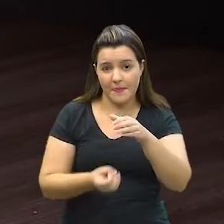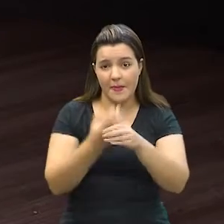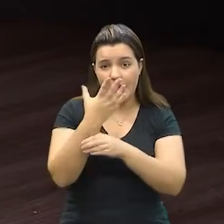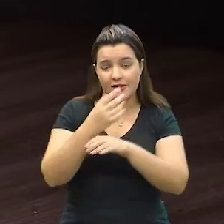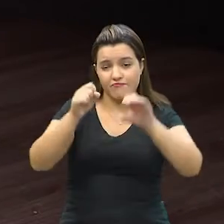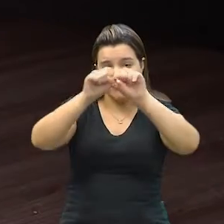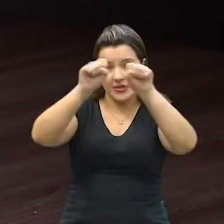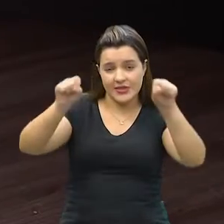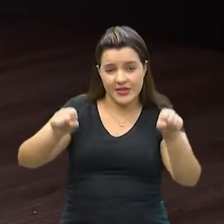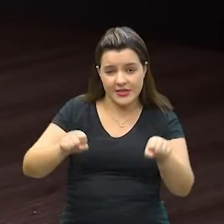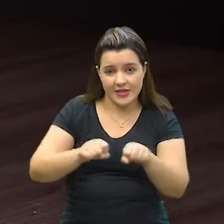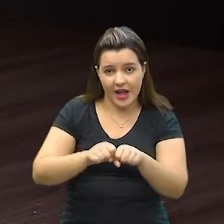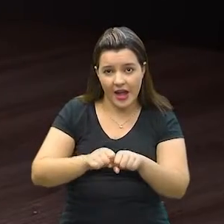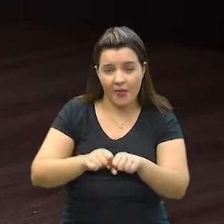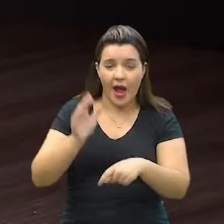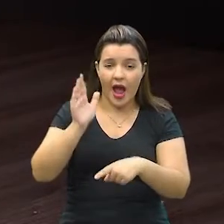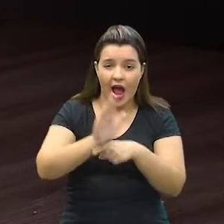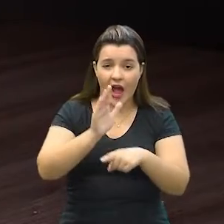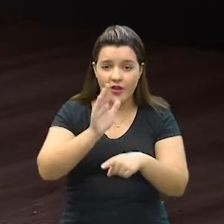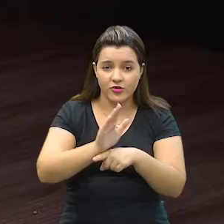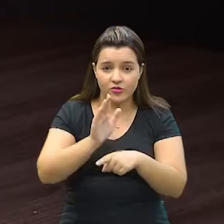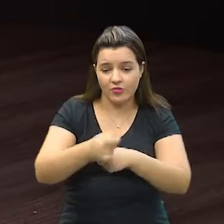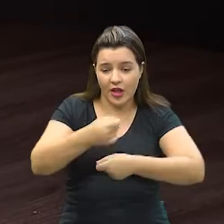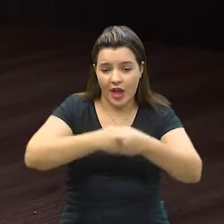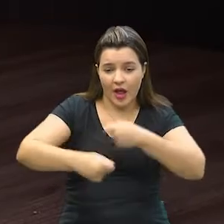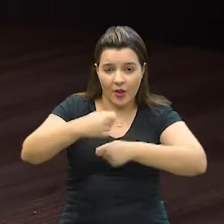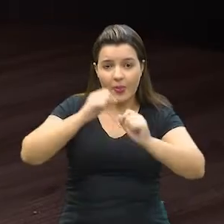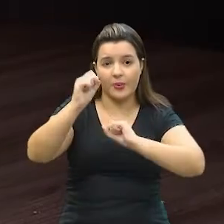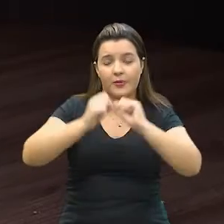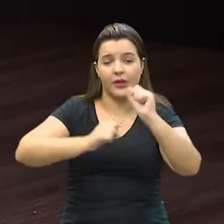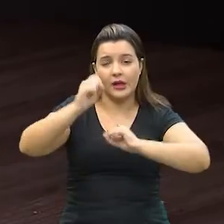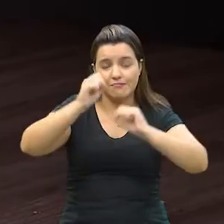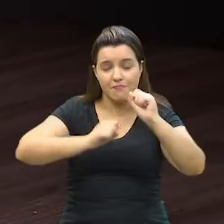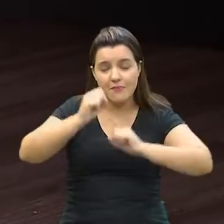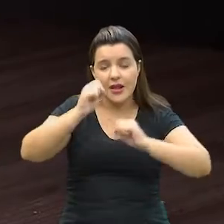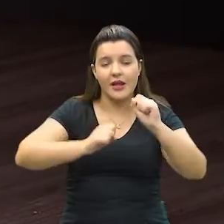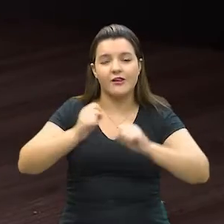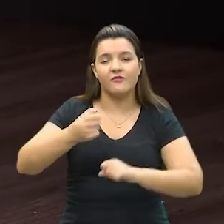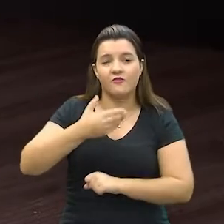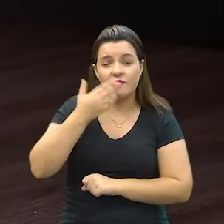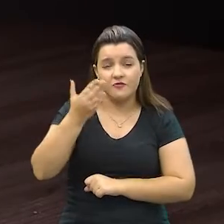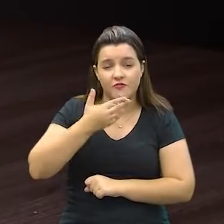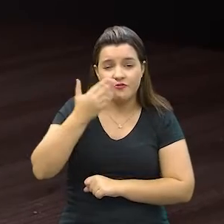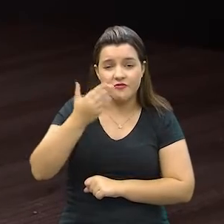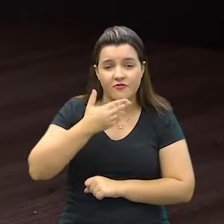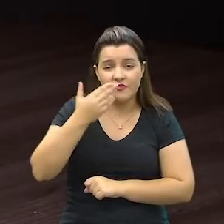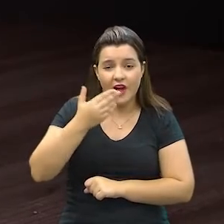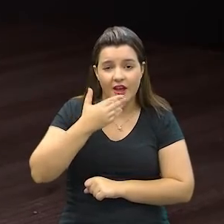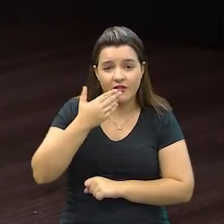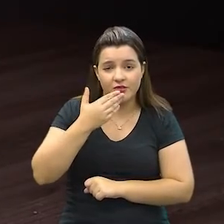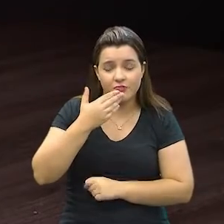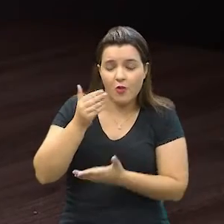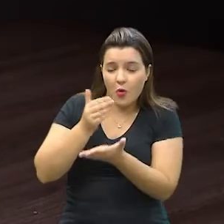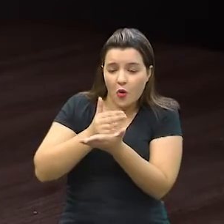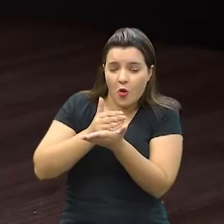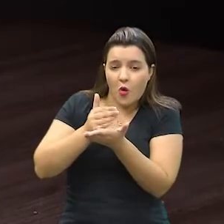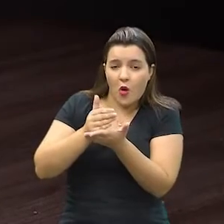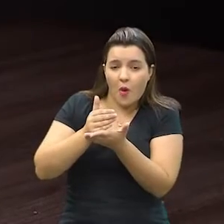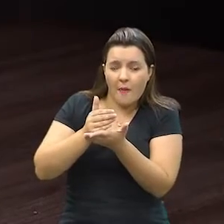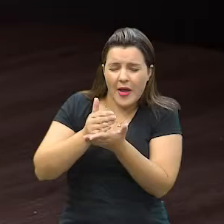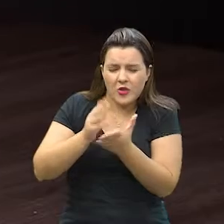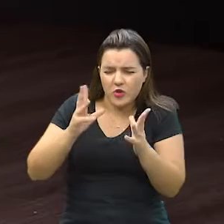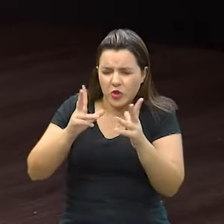software capaz de fazer a gestão de uma indústria, facilitando o processo do início ao